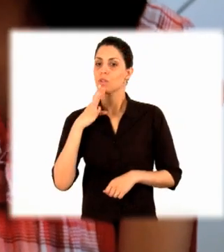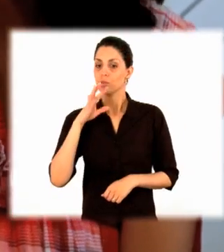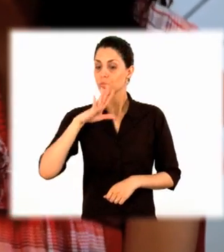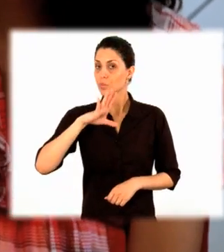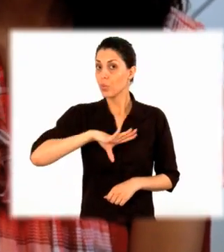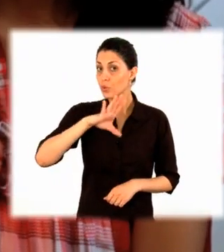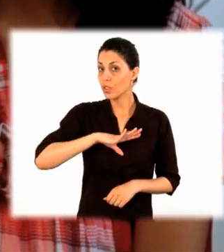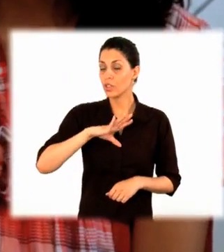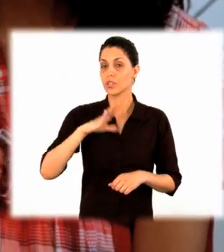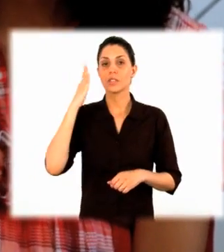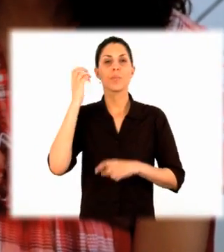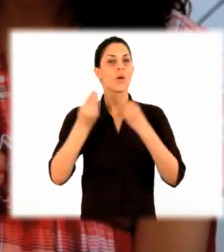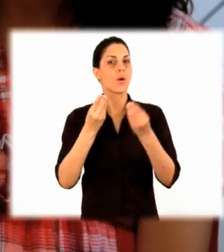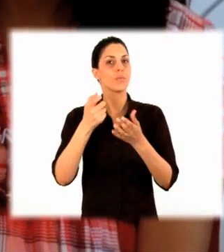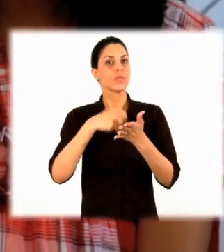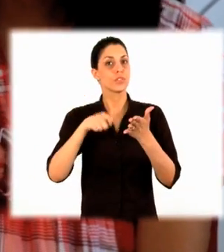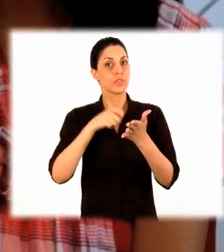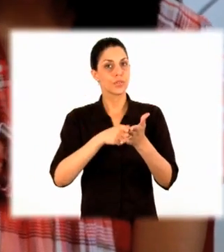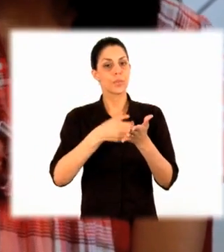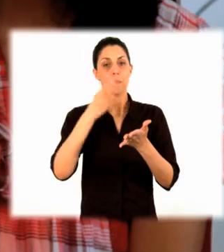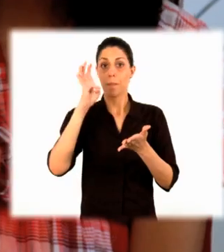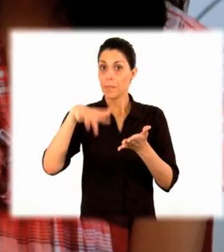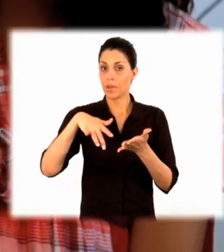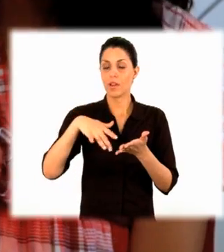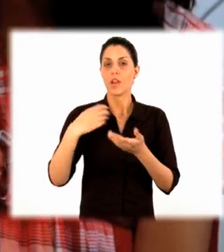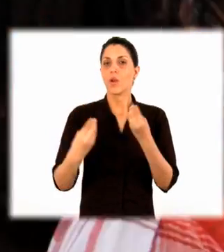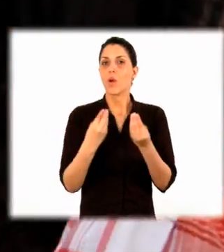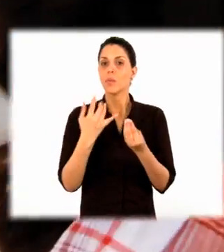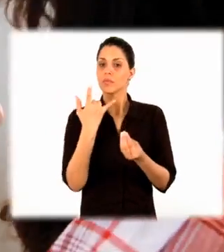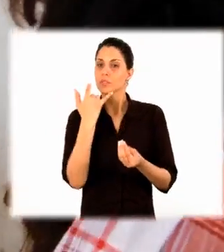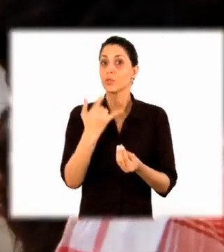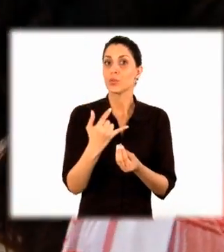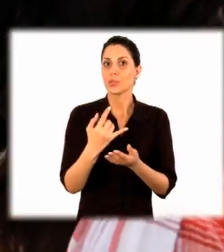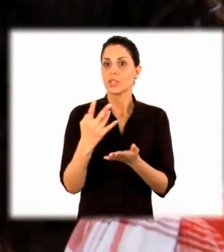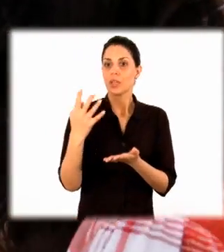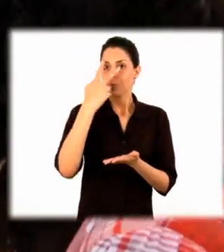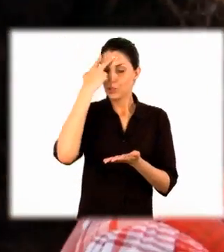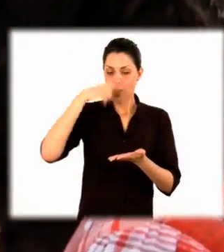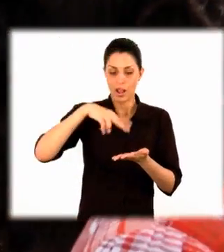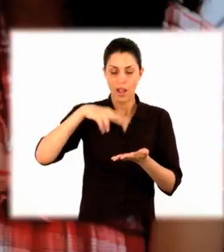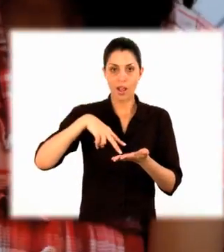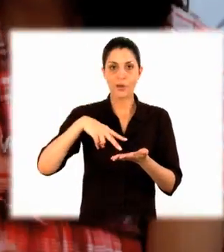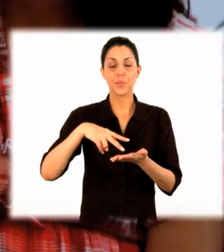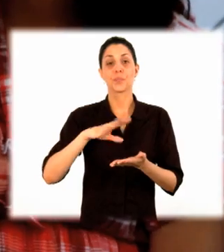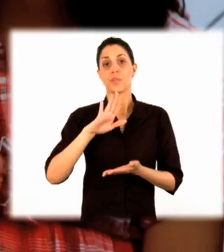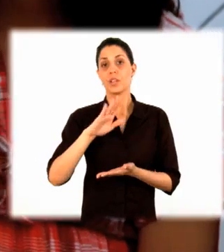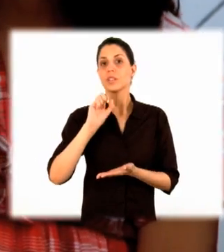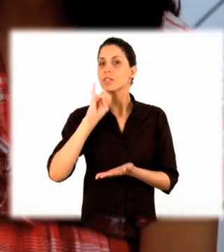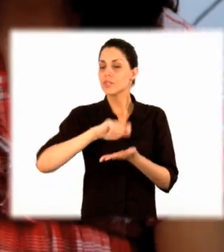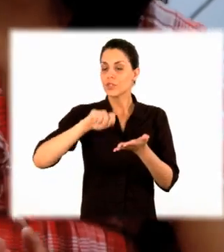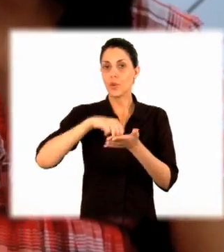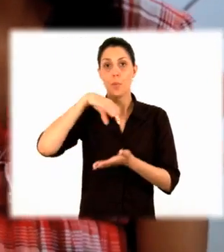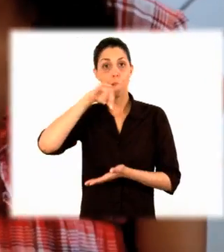de português, saber como escrever, como redigir bem, como conquistar o leitor com o seu texto. Mas se a gente